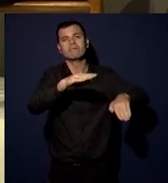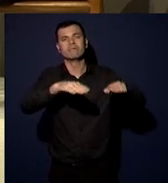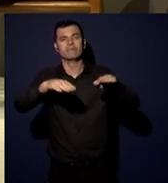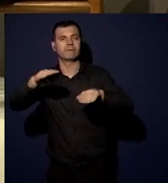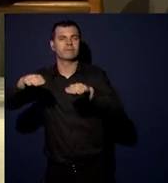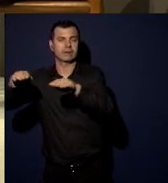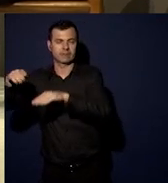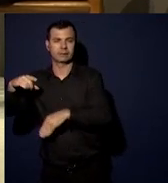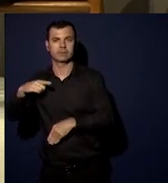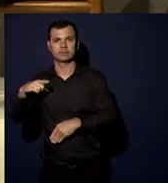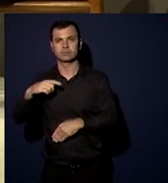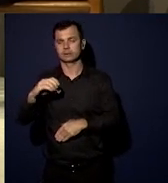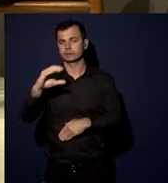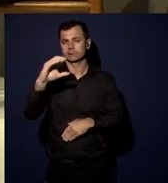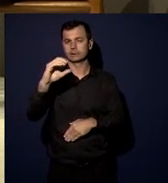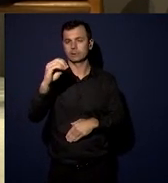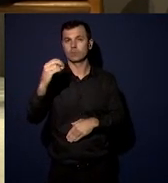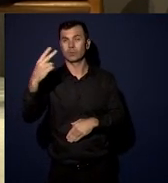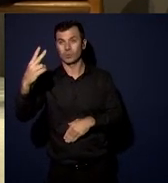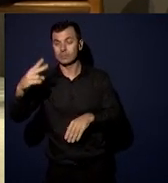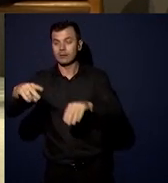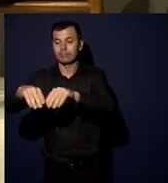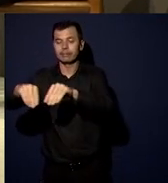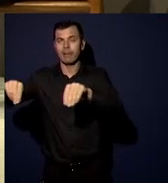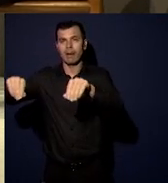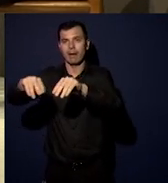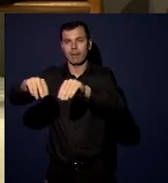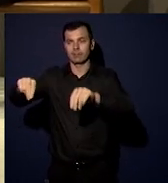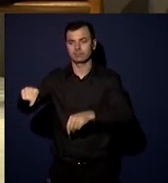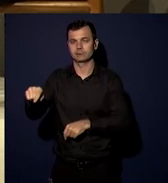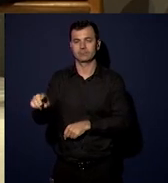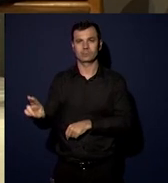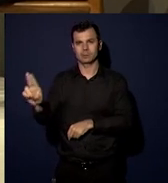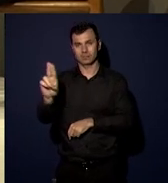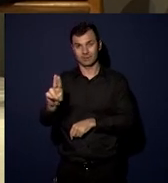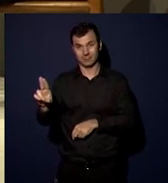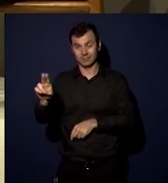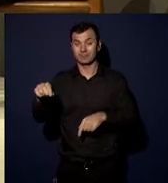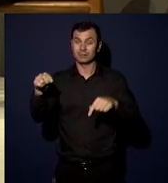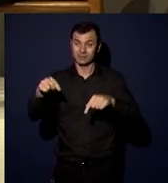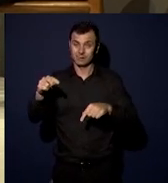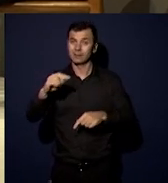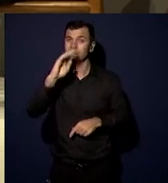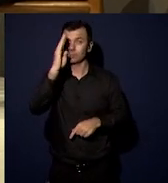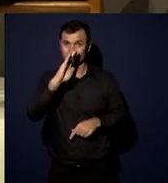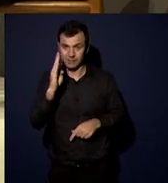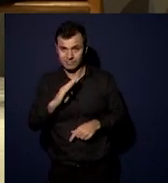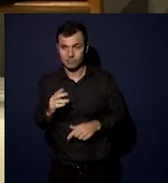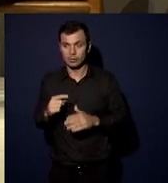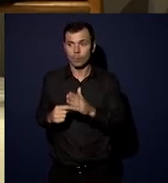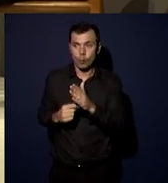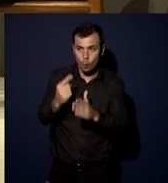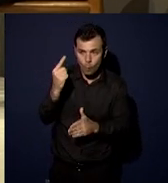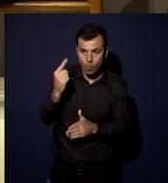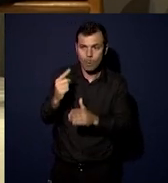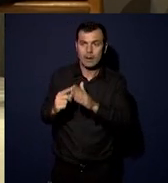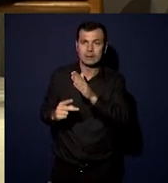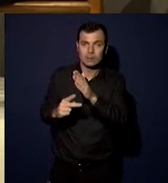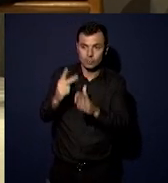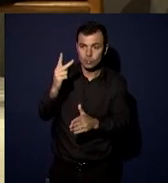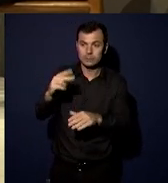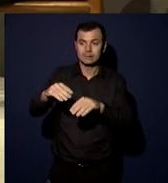geração de CO2 é o uso da Terra e você considera que no Brasil tem segunda safra em teoria você não tá usando Terra